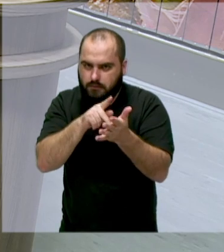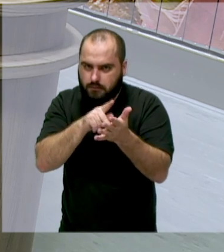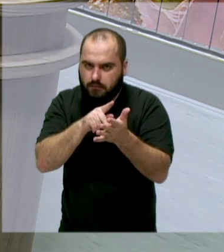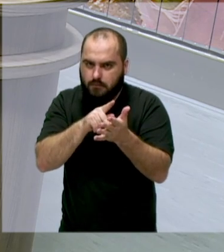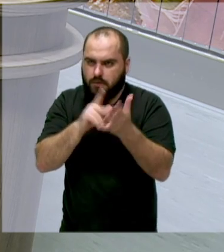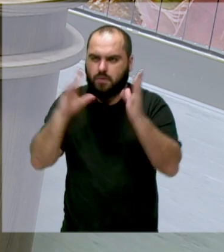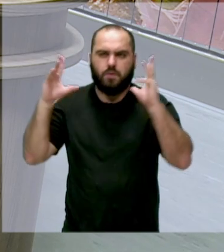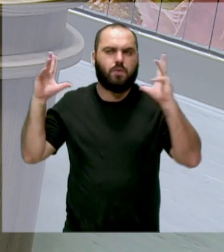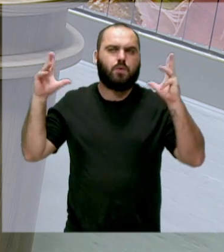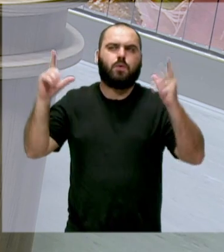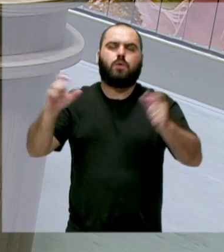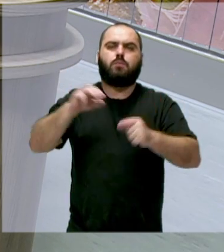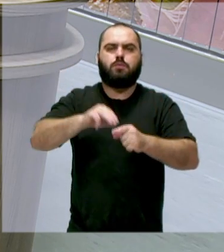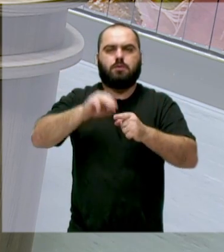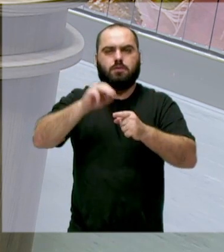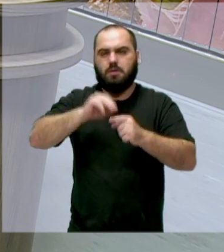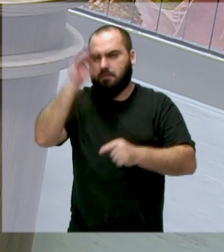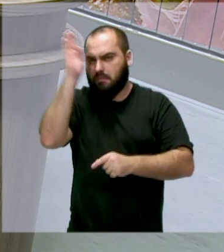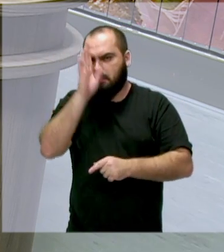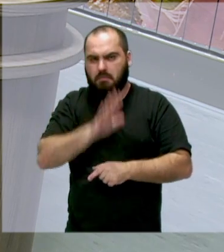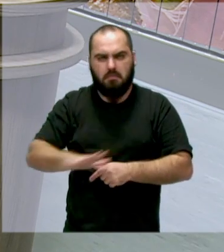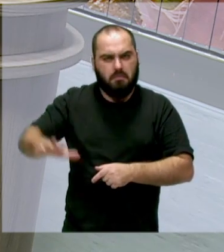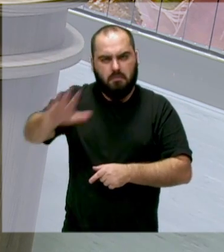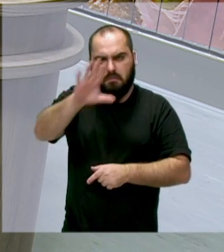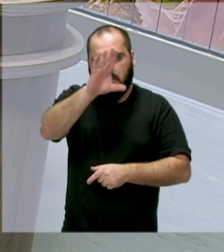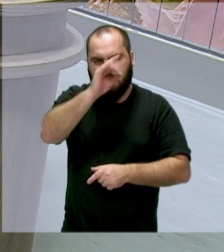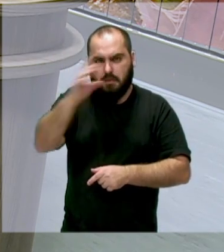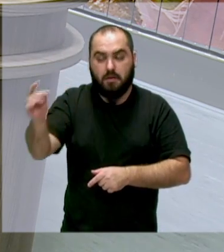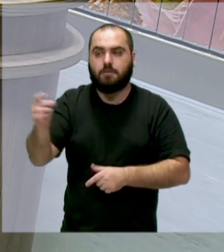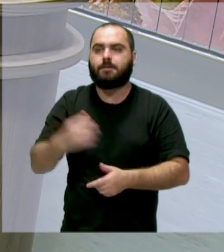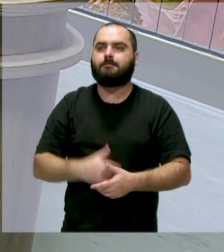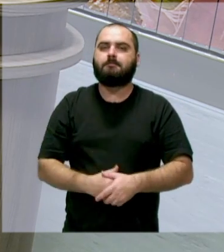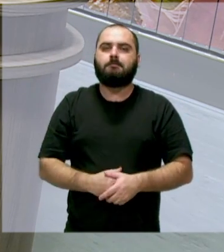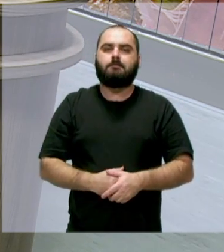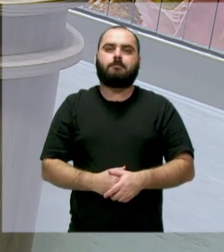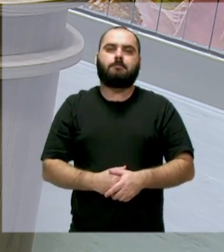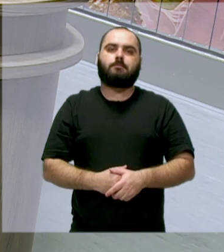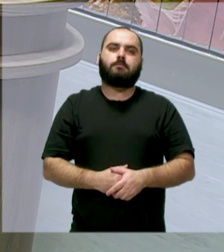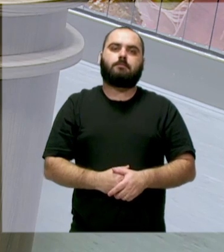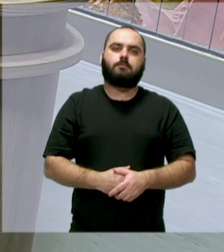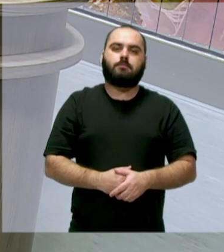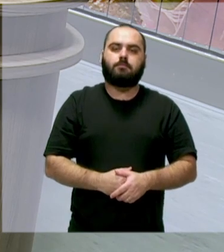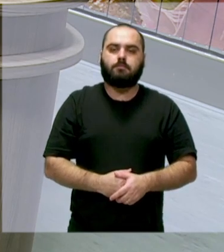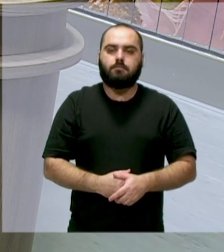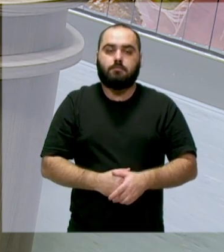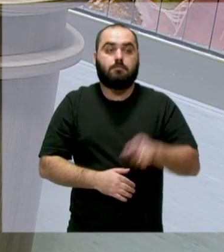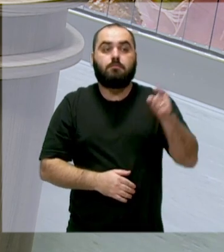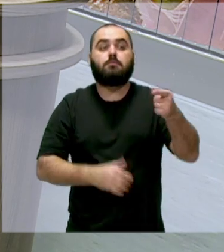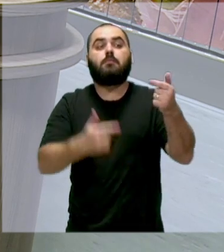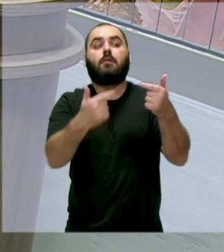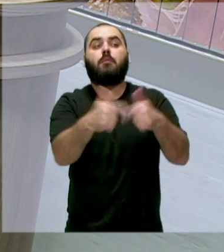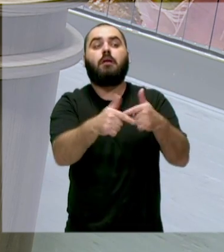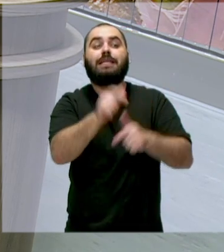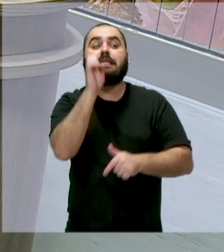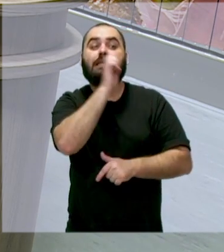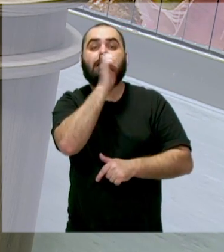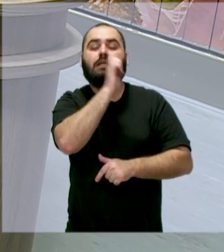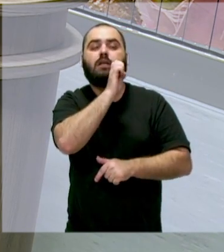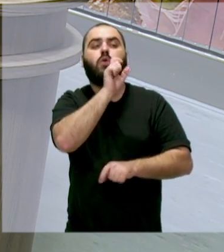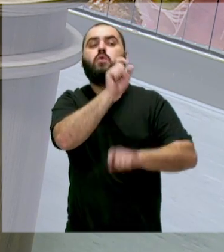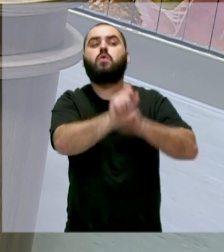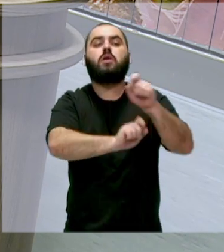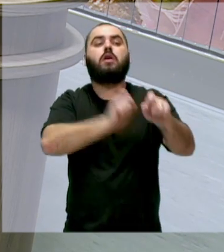o município, em todos os bairros. Quais foram essas ações emergenciais que já